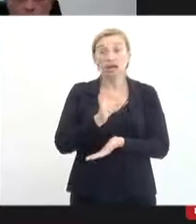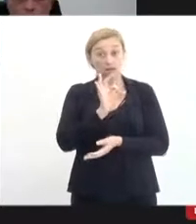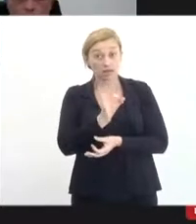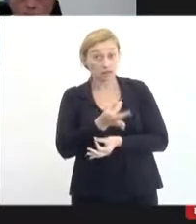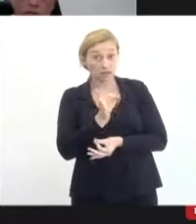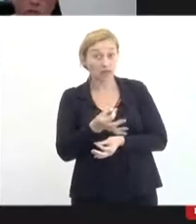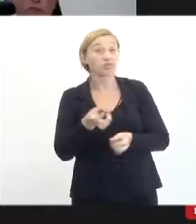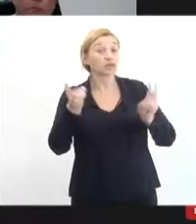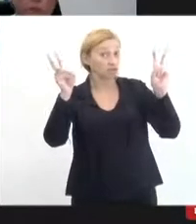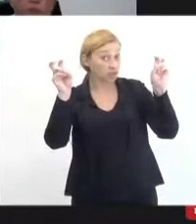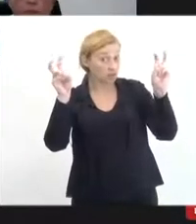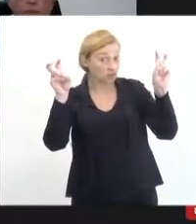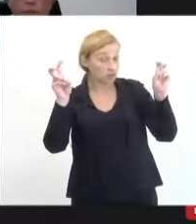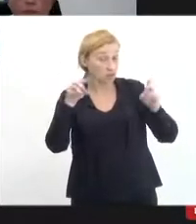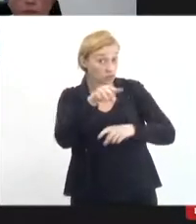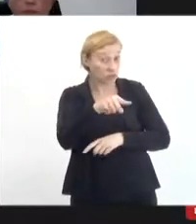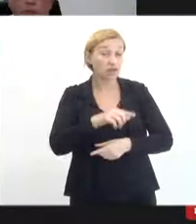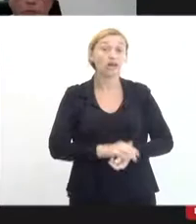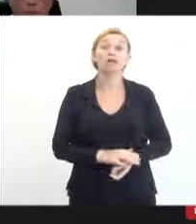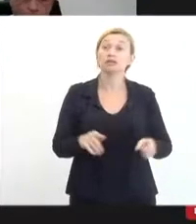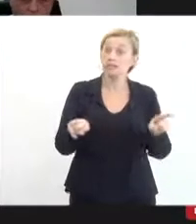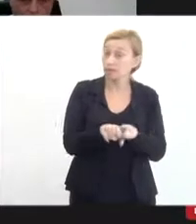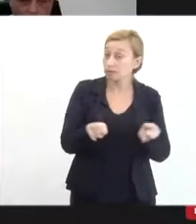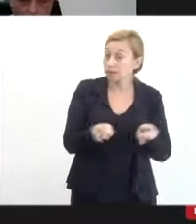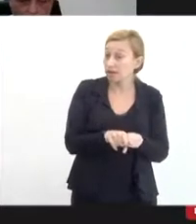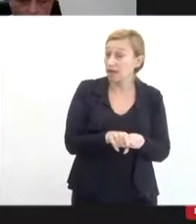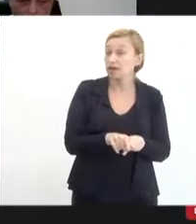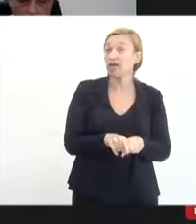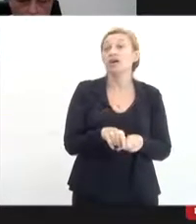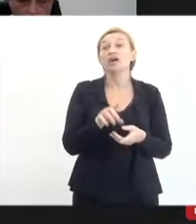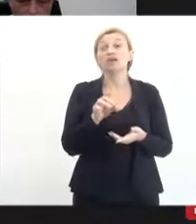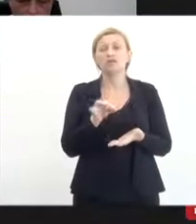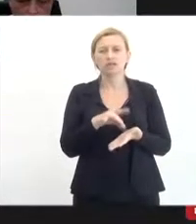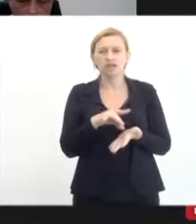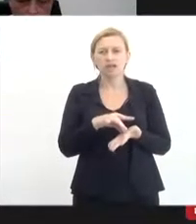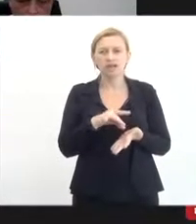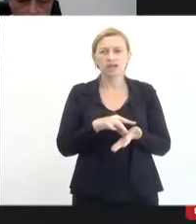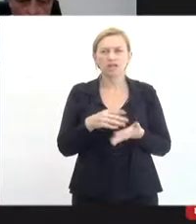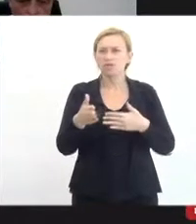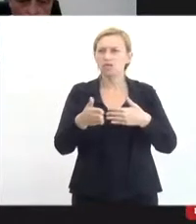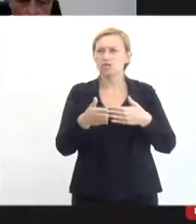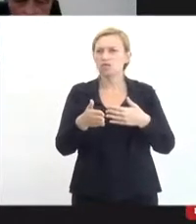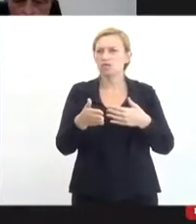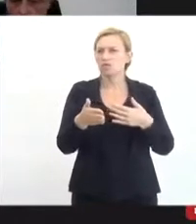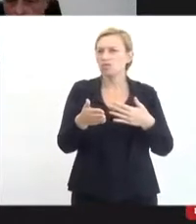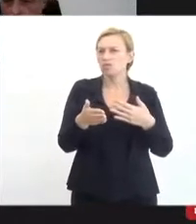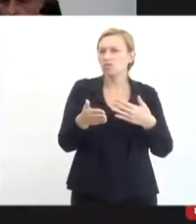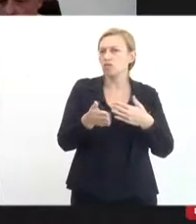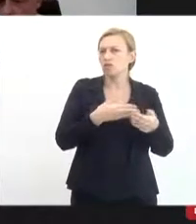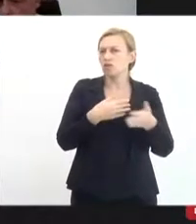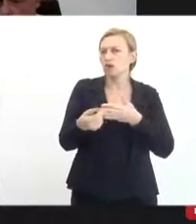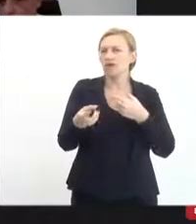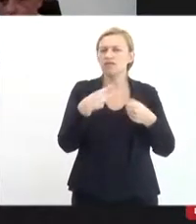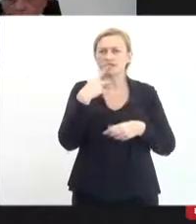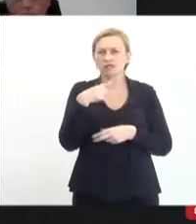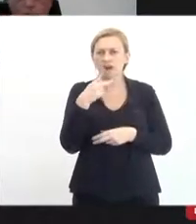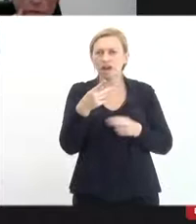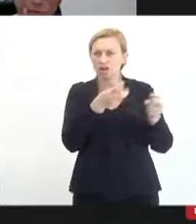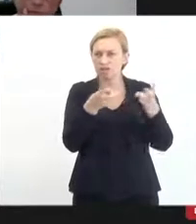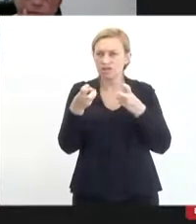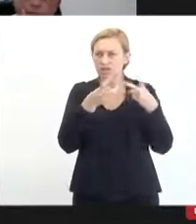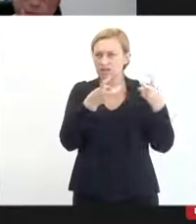assim o desejarem, também a liberdade total de fazer qualquer comentário, qualquer observação, qualquer